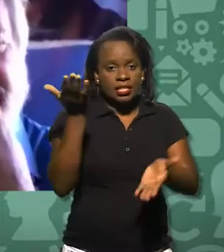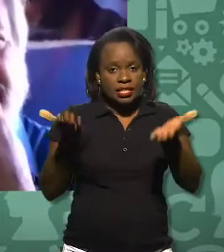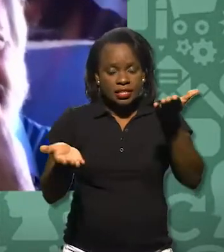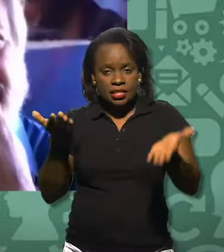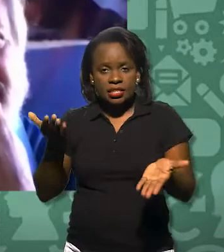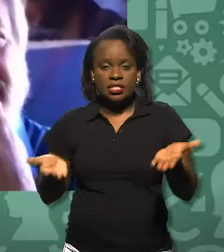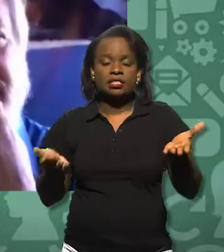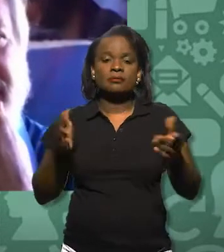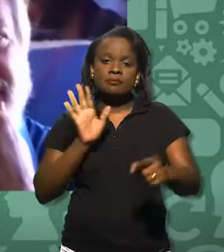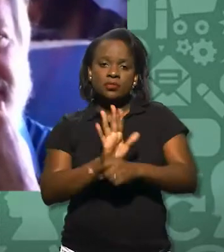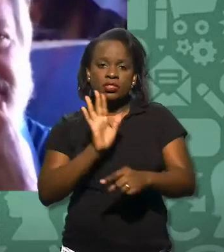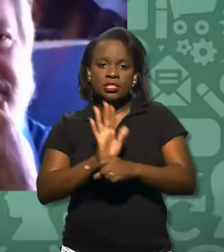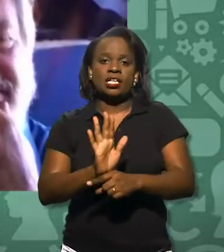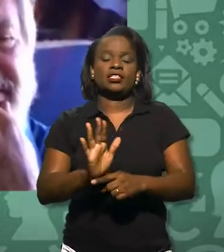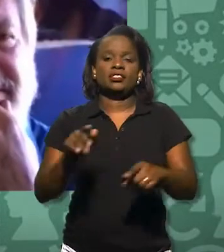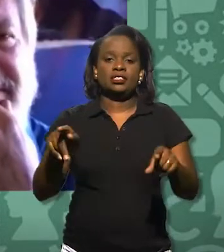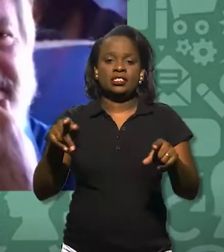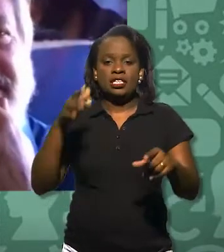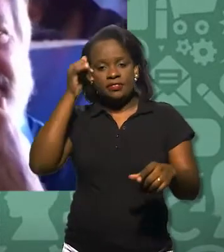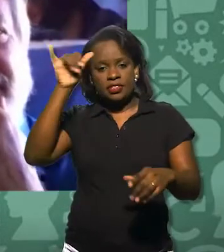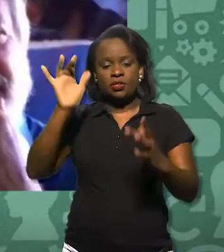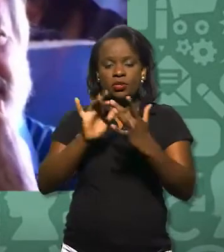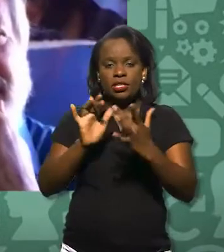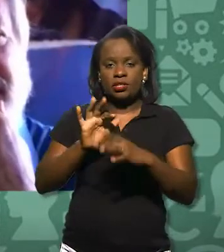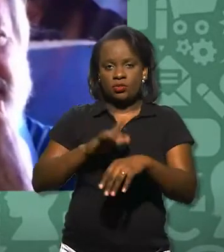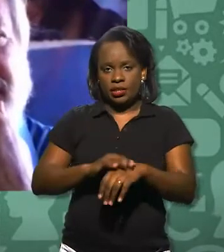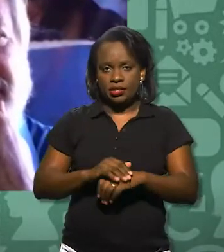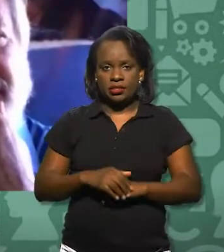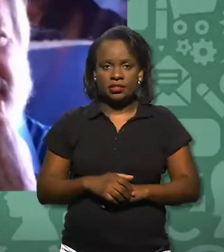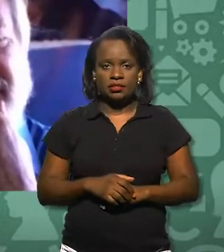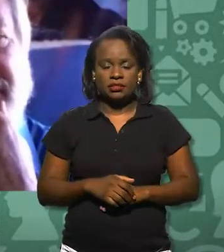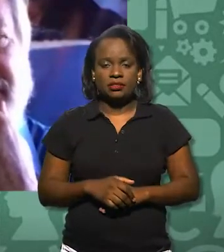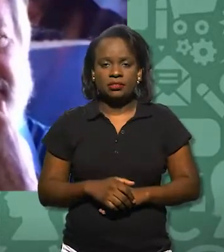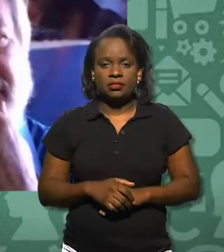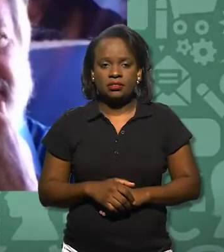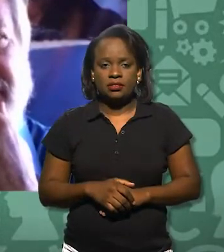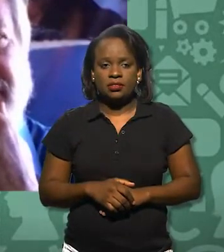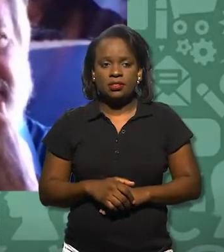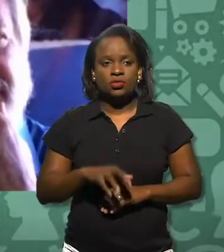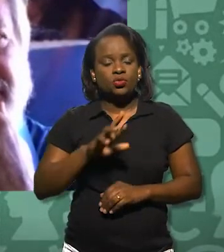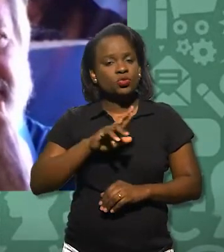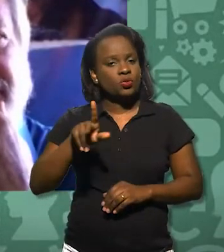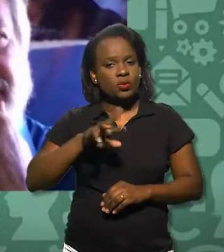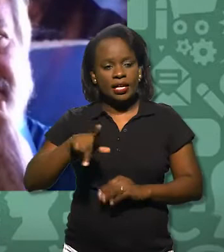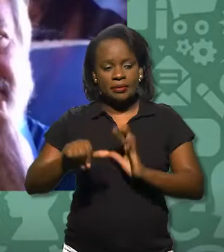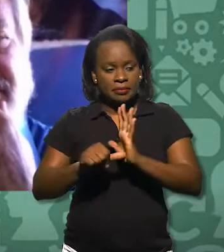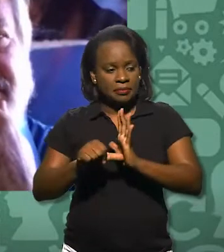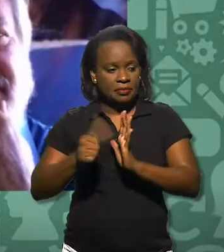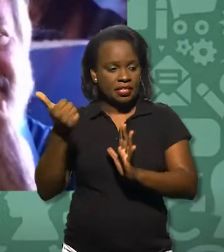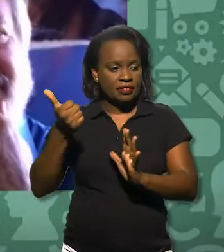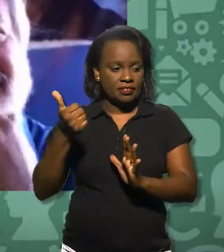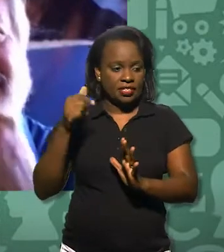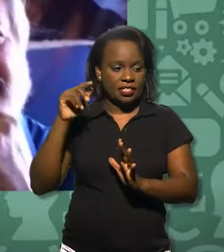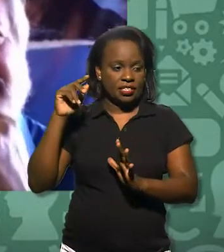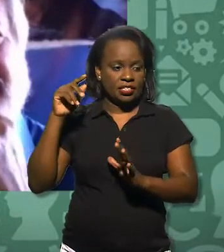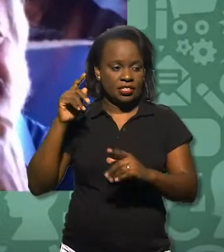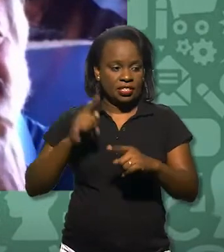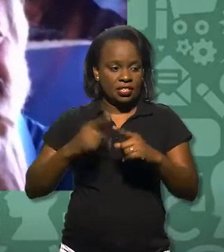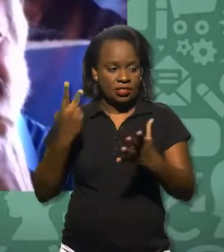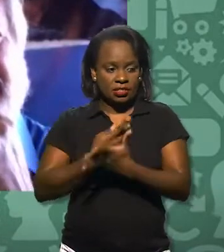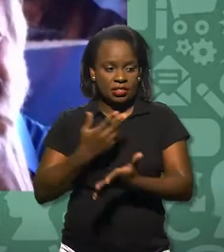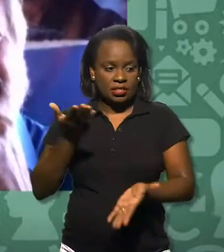o equilíbrio ambiental, protege a gente de ter contato com doenças? Não é a primeira vez na história que